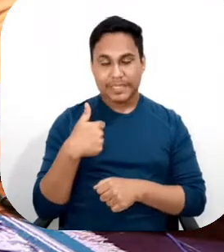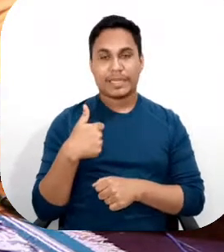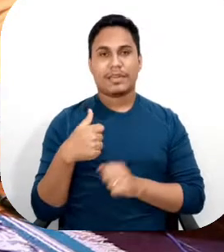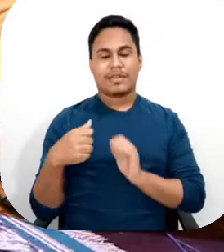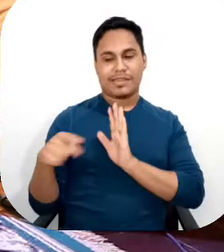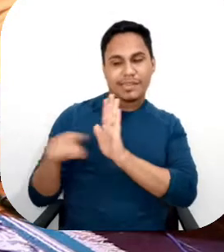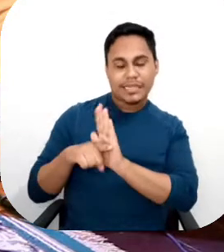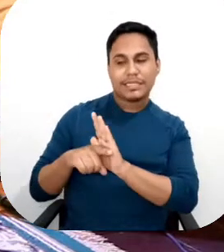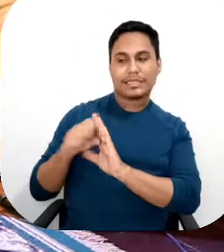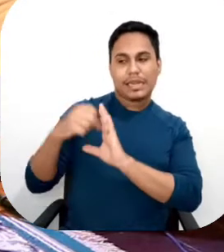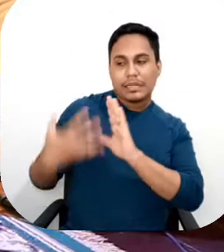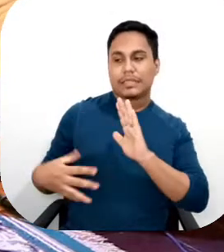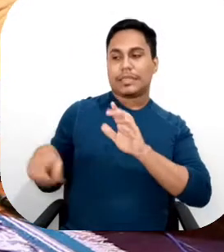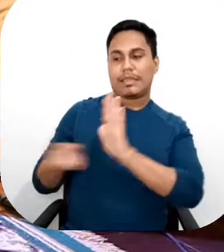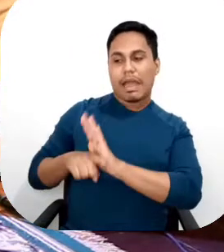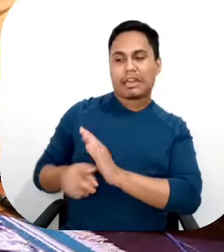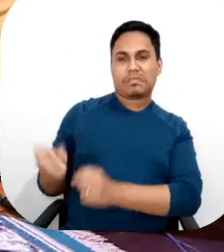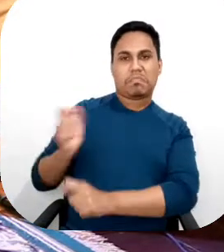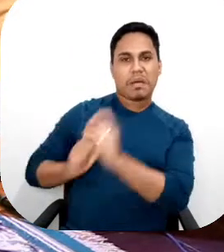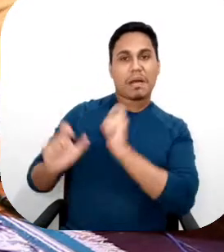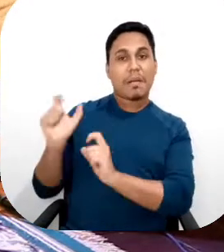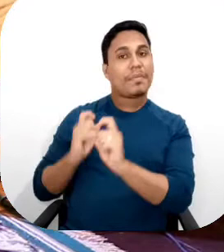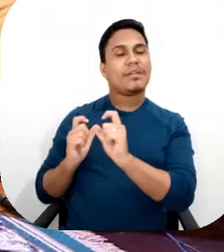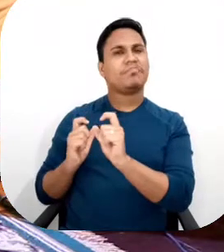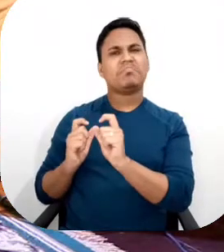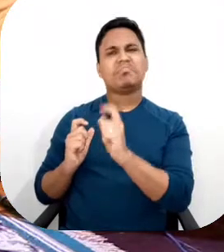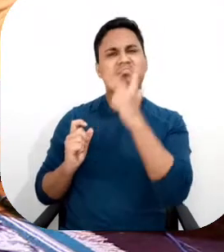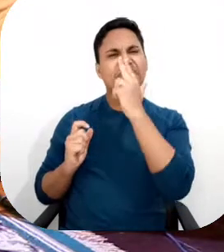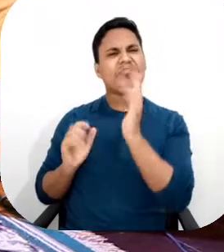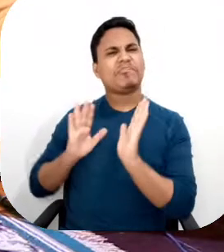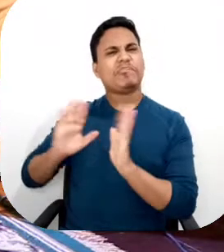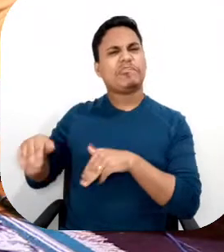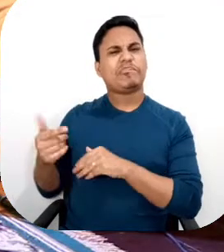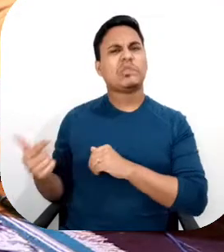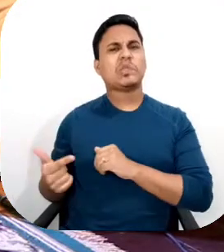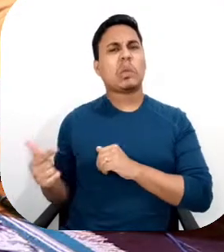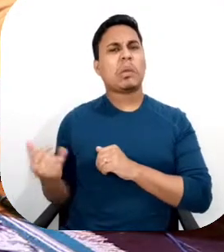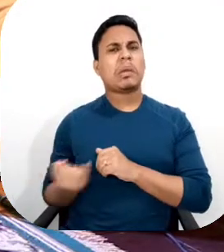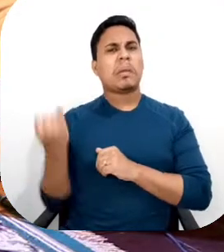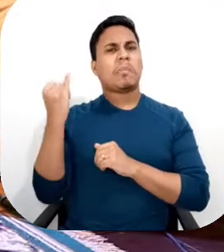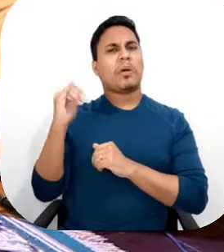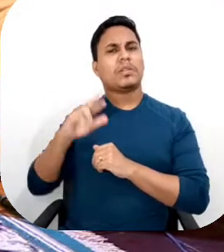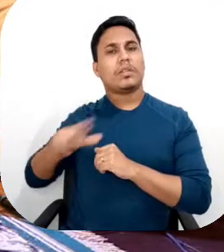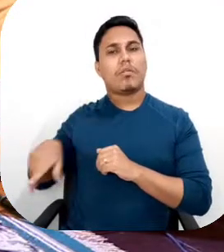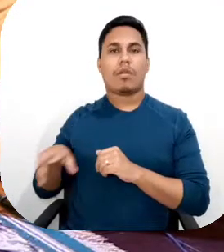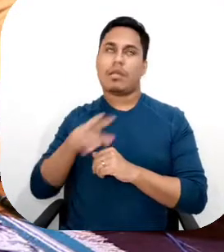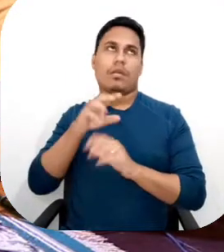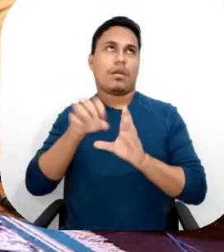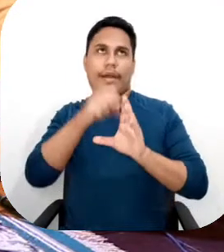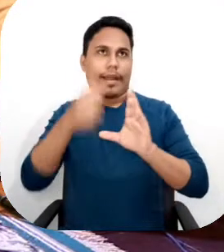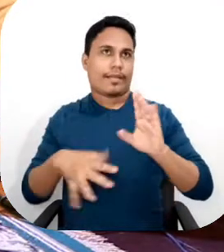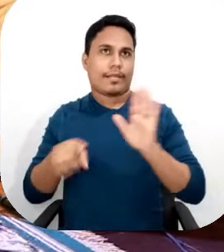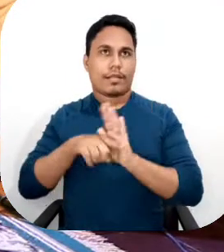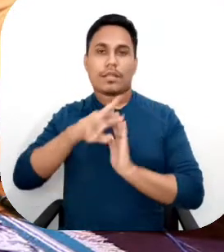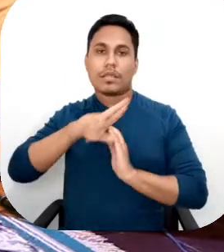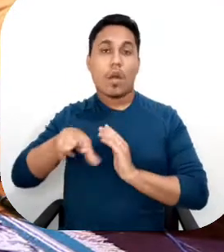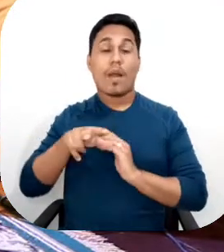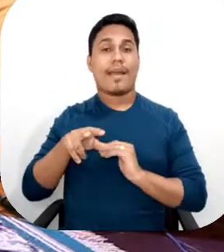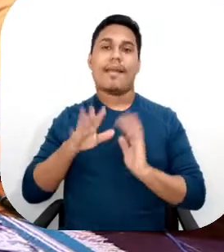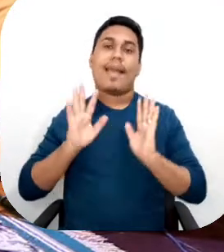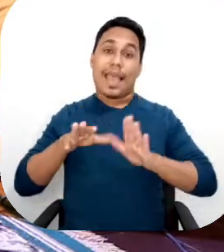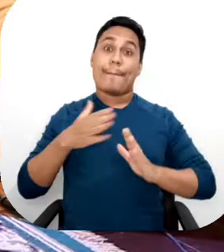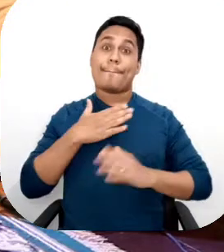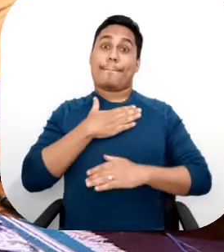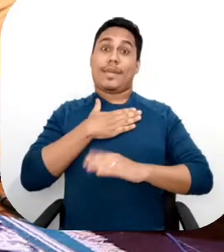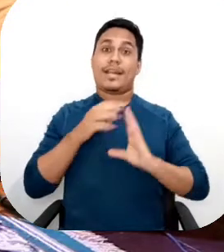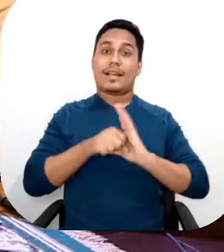características negativas que me davam passaram a ser segundo plano, né? Que na verdade não são características negativas, são só minhas